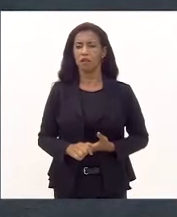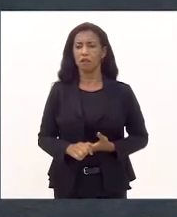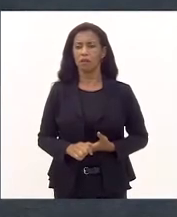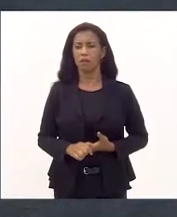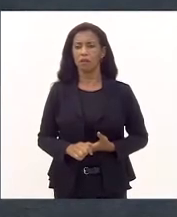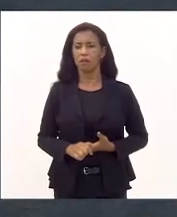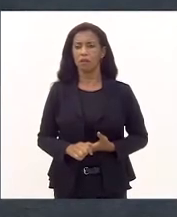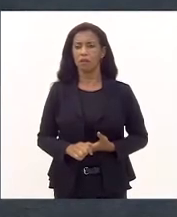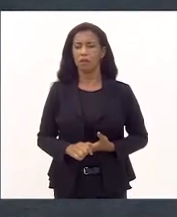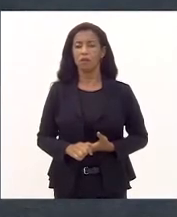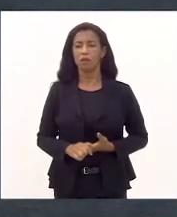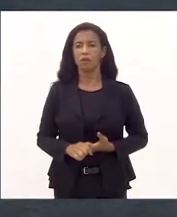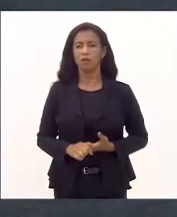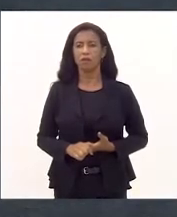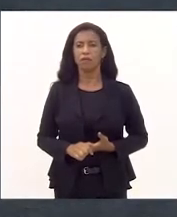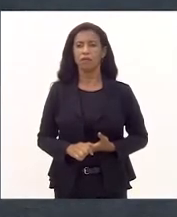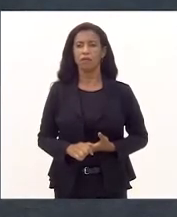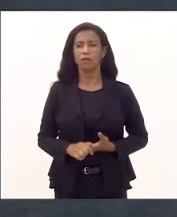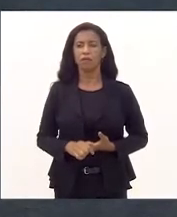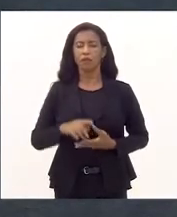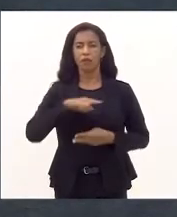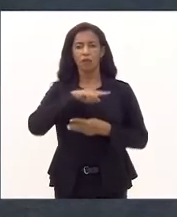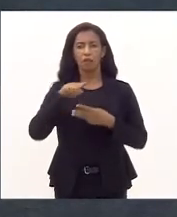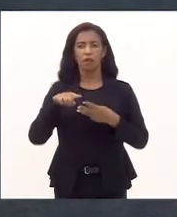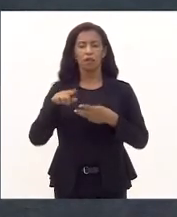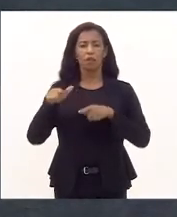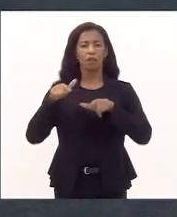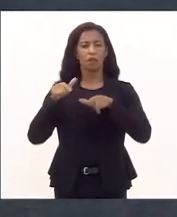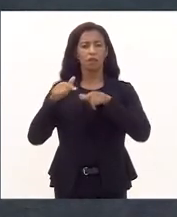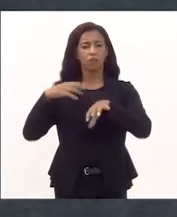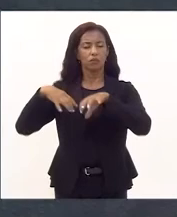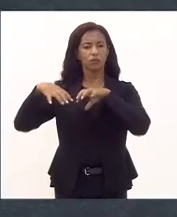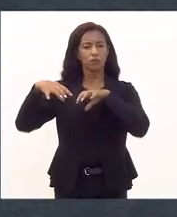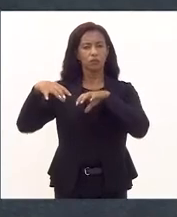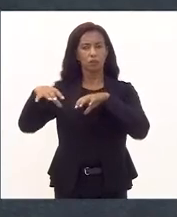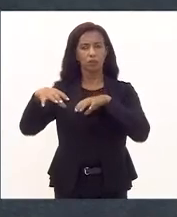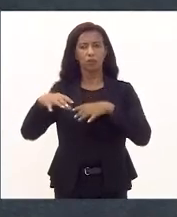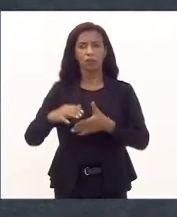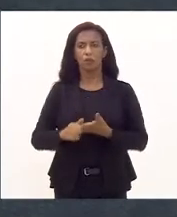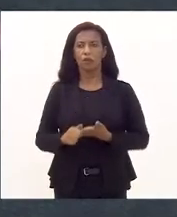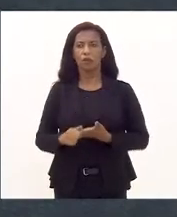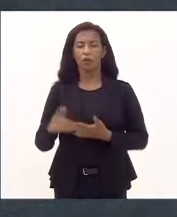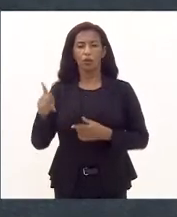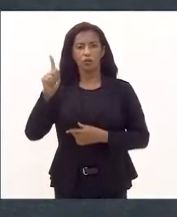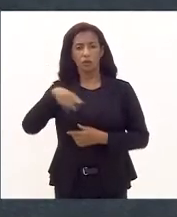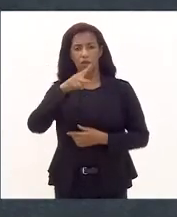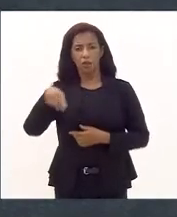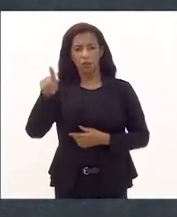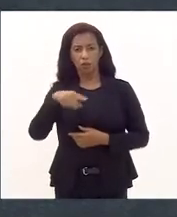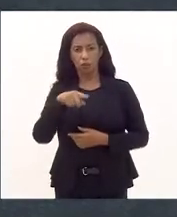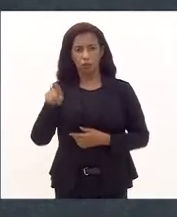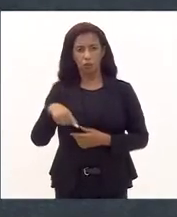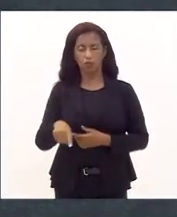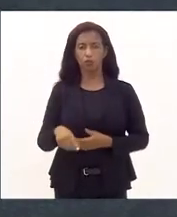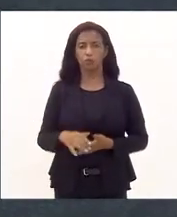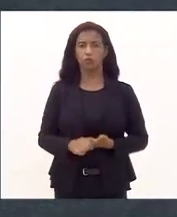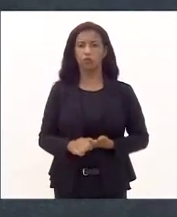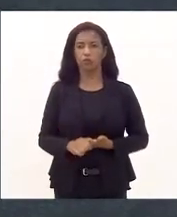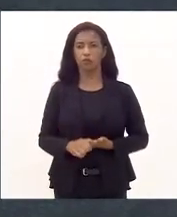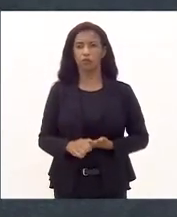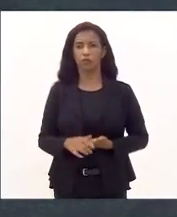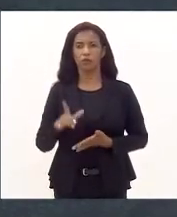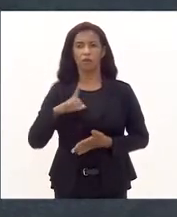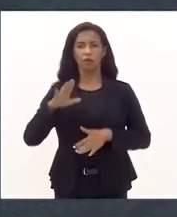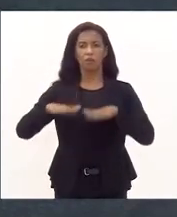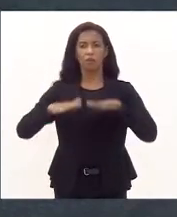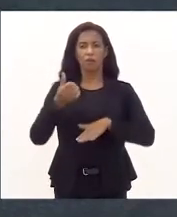no concurso de 2014, três questões de história foram anuladas. Quando se anulou essas três questões, tem mais ou menos